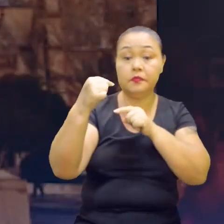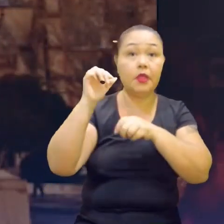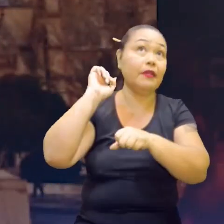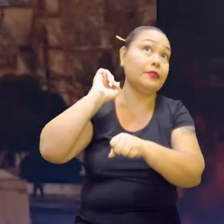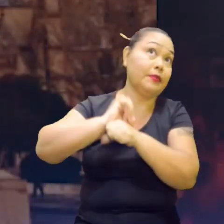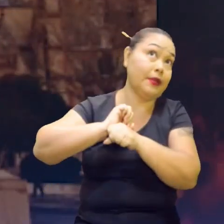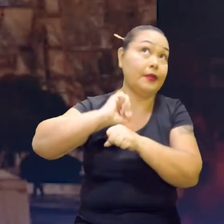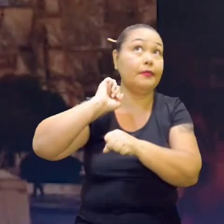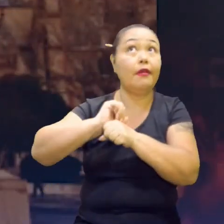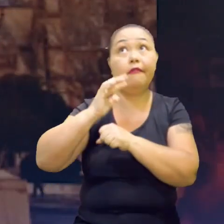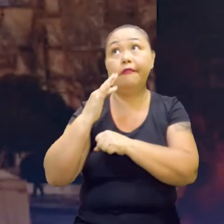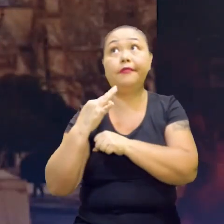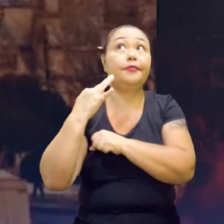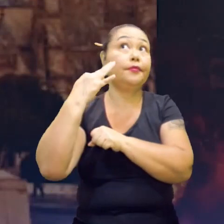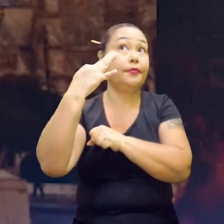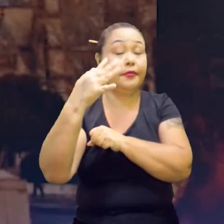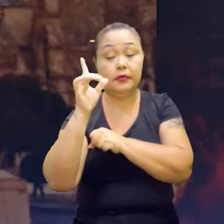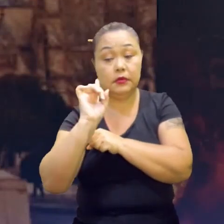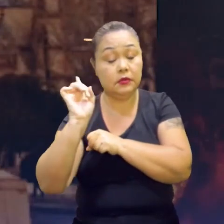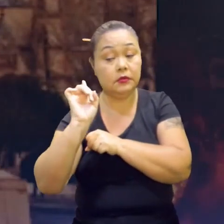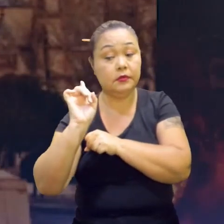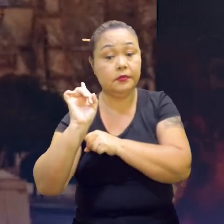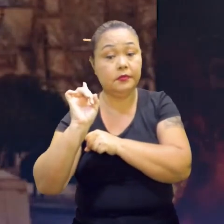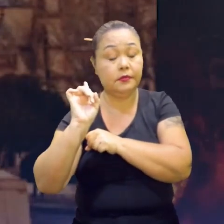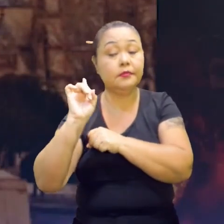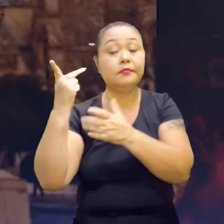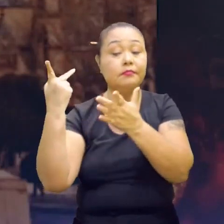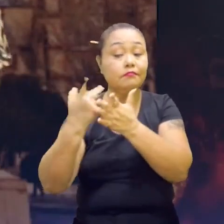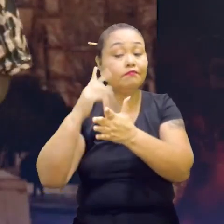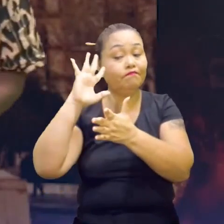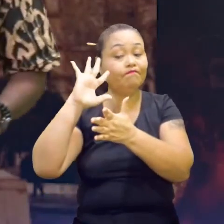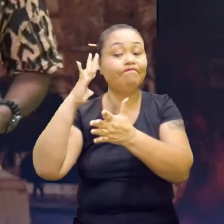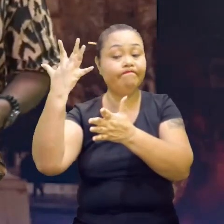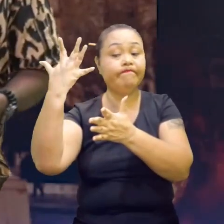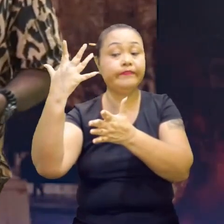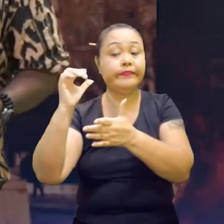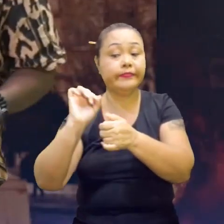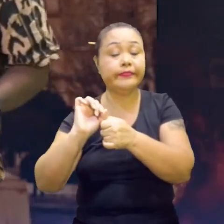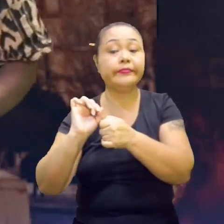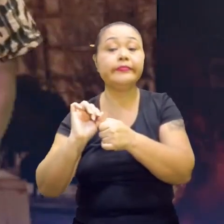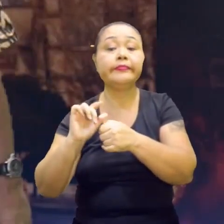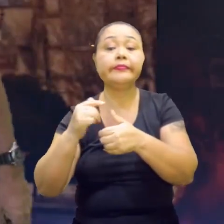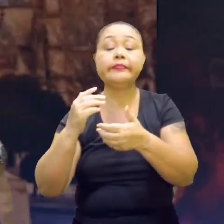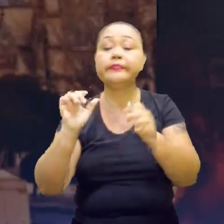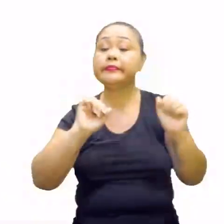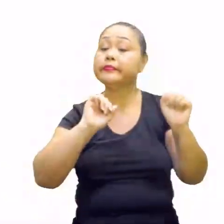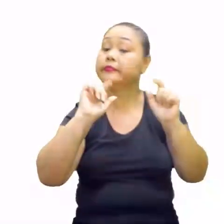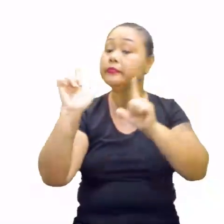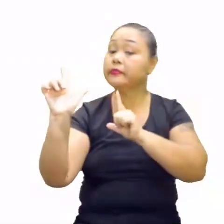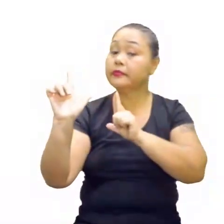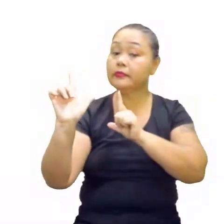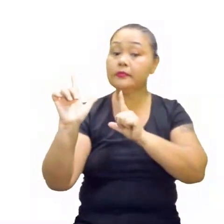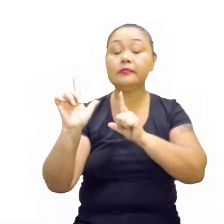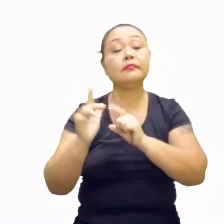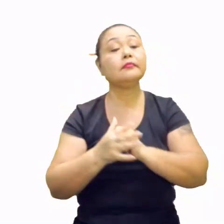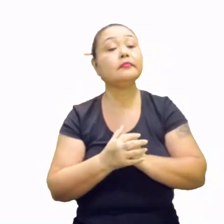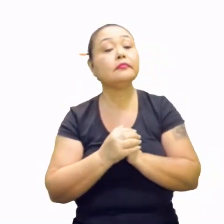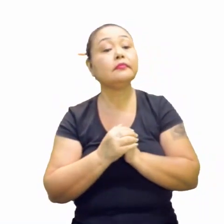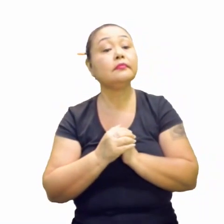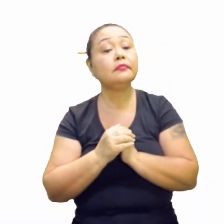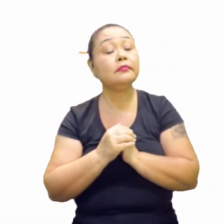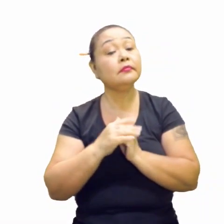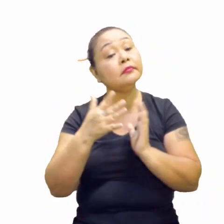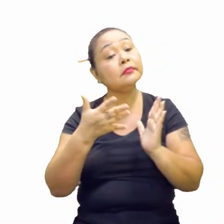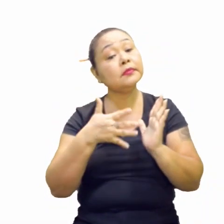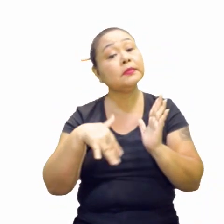futuro. E aconteceu isso. Tá bom? Segue no quadro, vamos lá. O American Way of